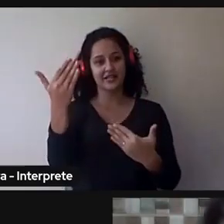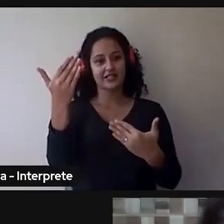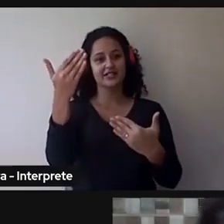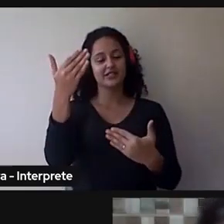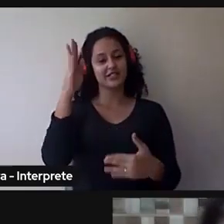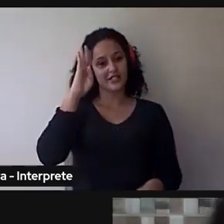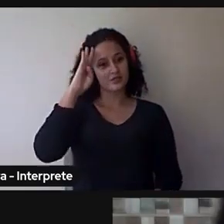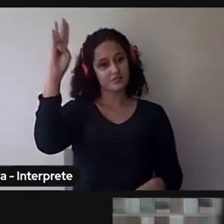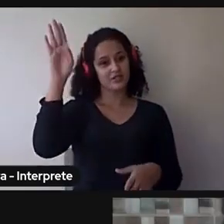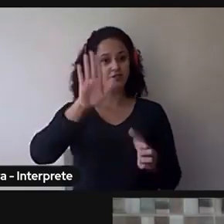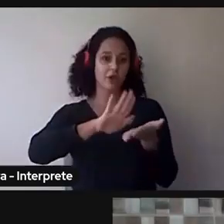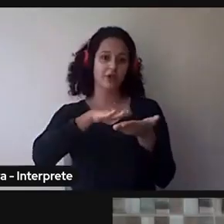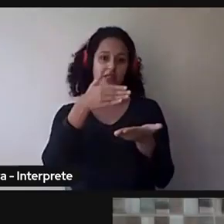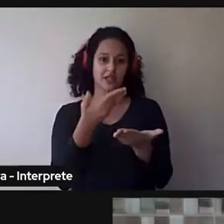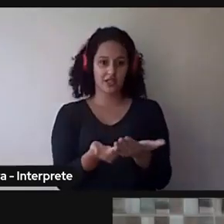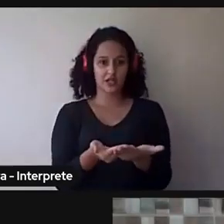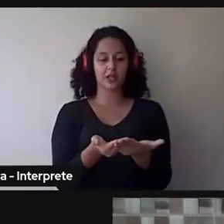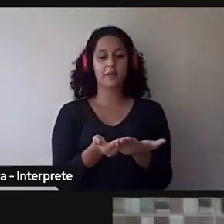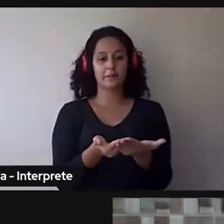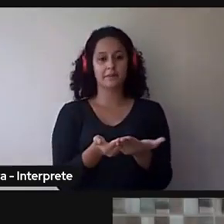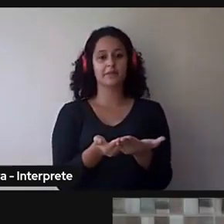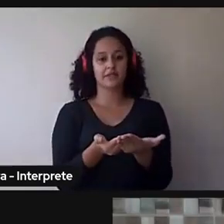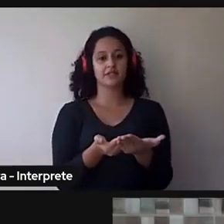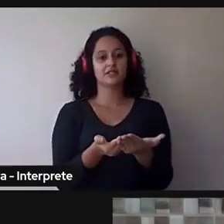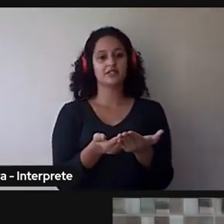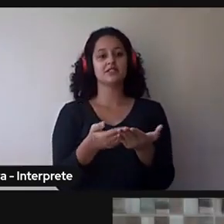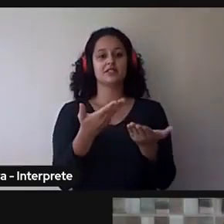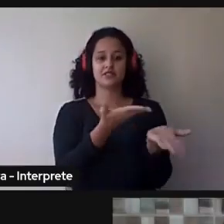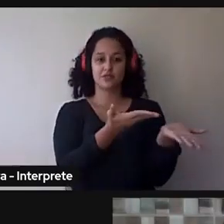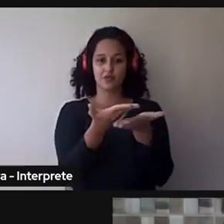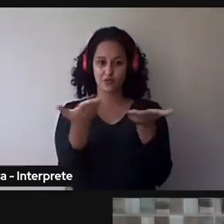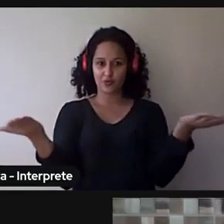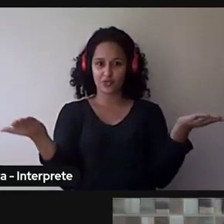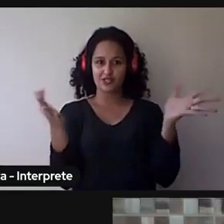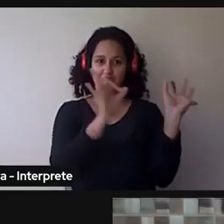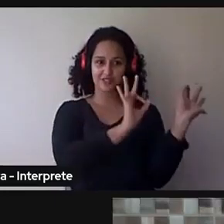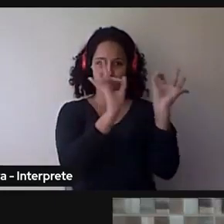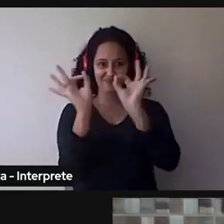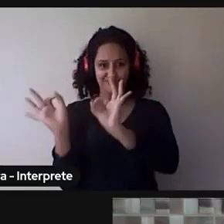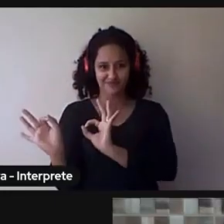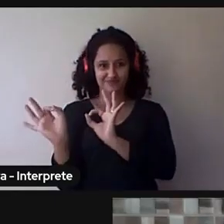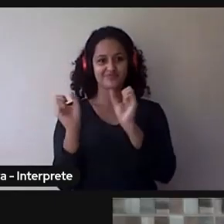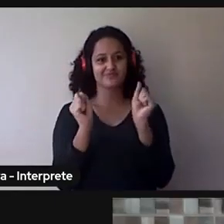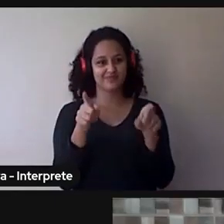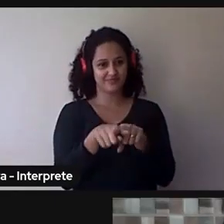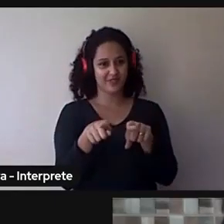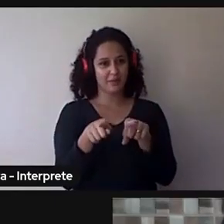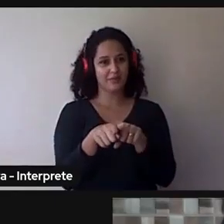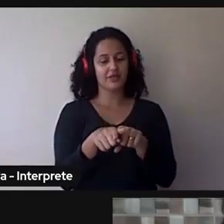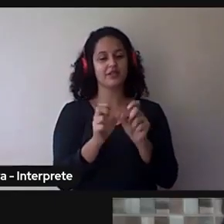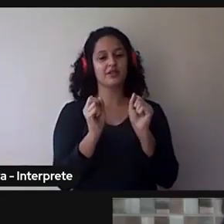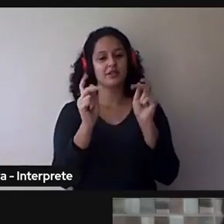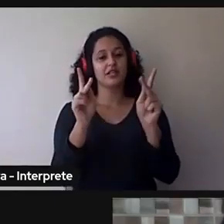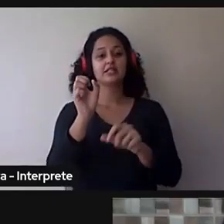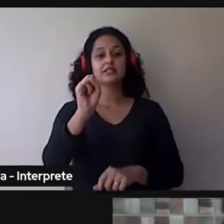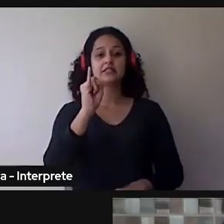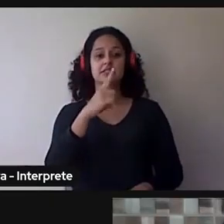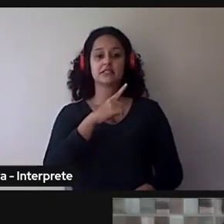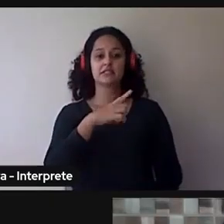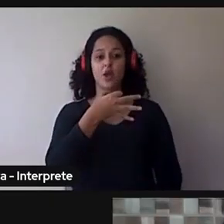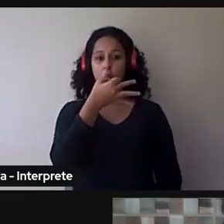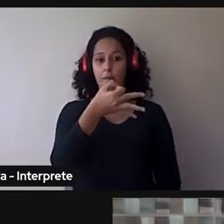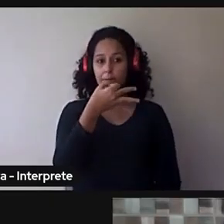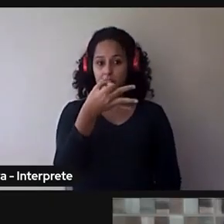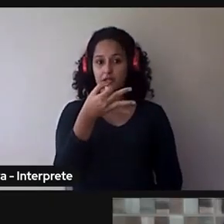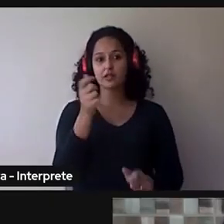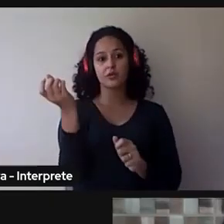às intérpretes e ao público também aí que vai prestigiar a Danilo, tá bom? E se tiver algum comentário, crítica, sugestão, coloca aí no